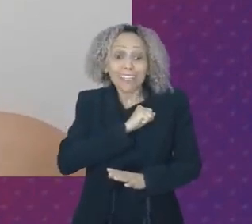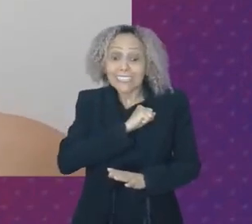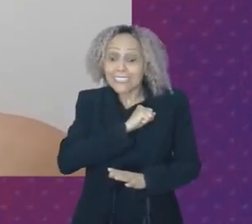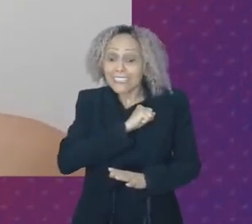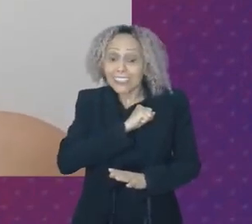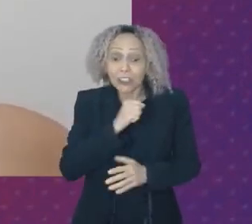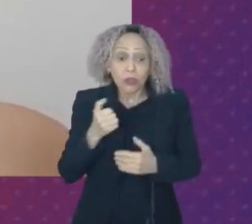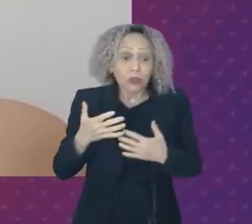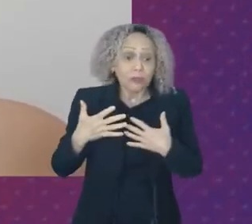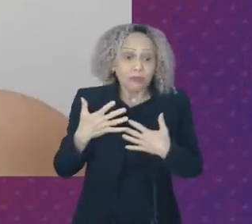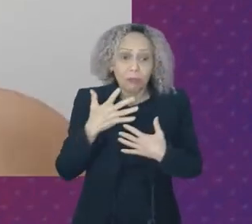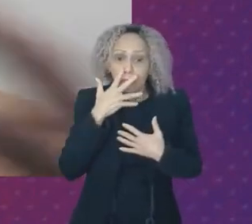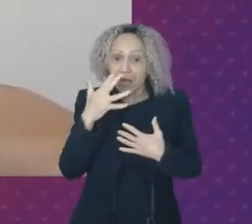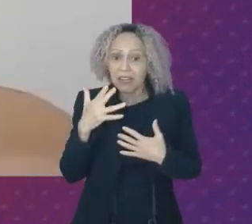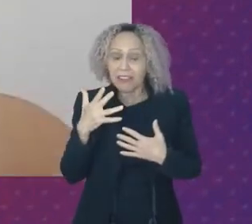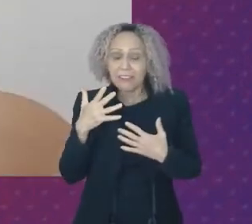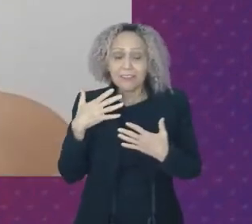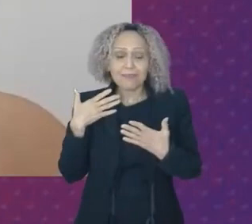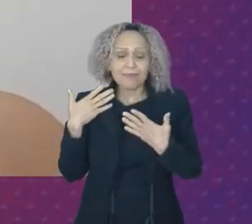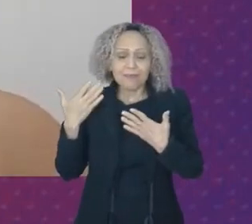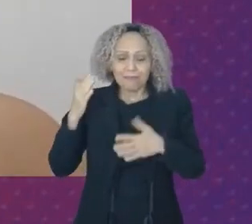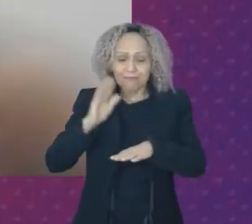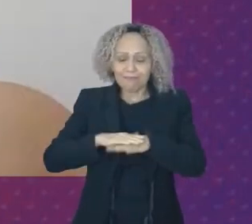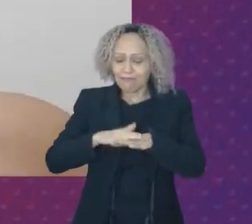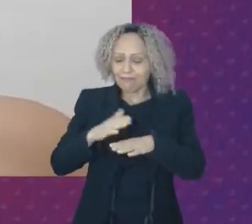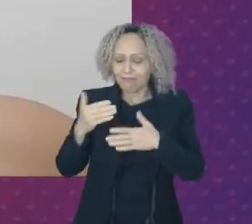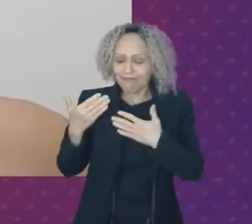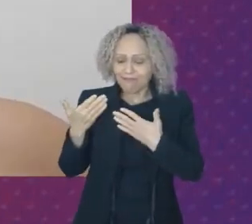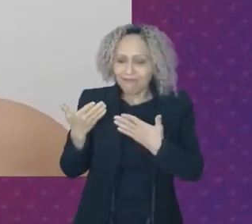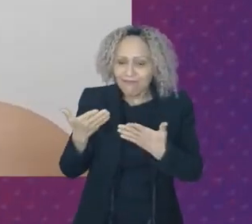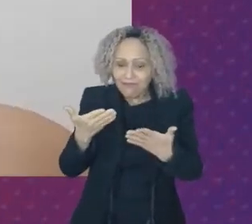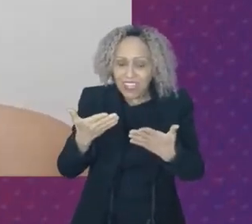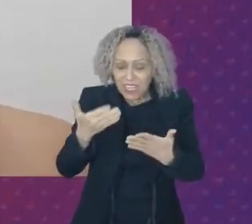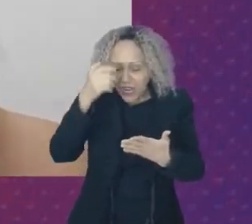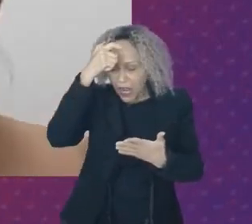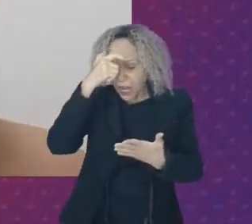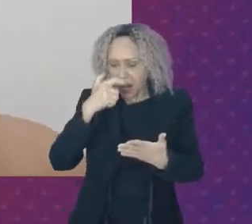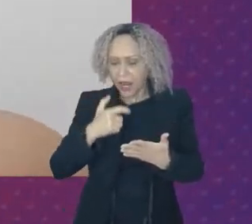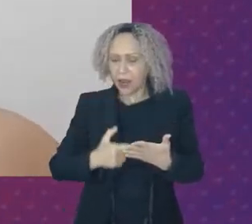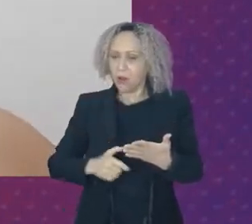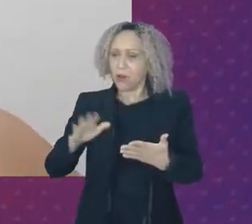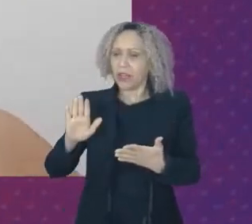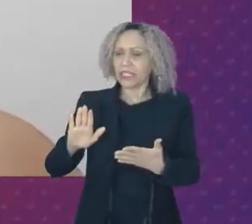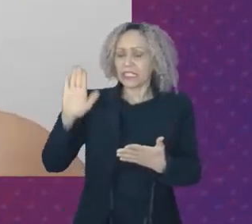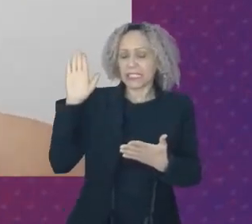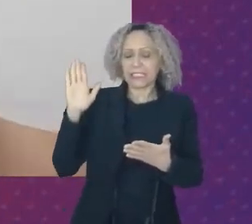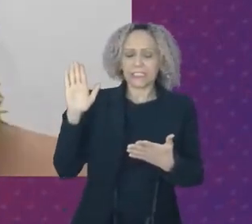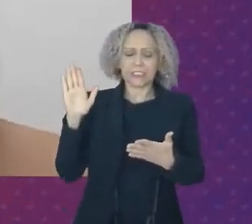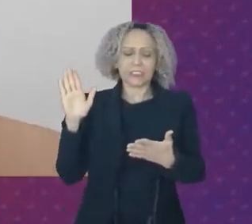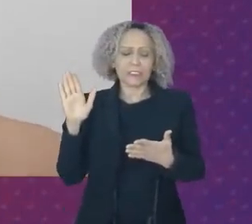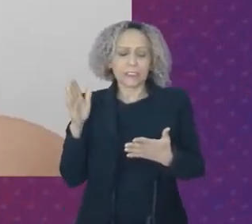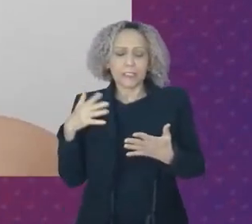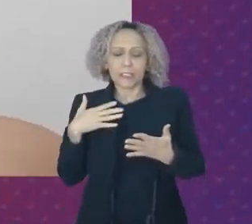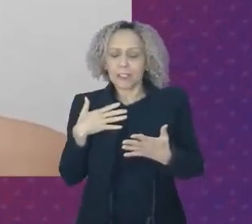eleitorado que chega a despertar um certo prazer, né? Tem um toque ali de